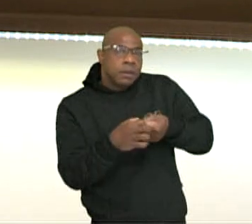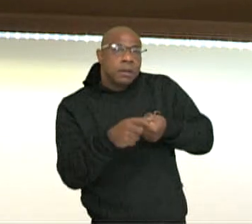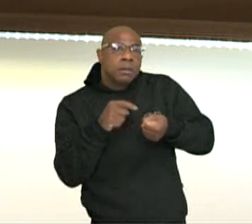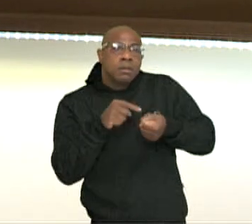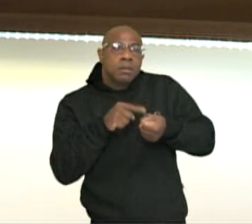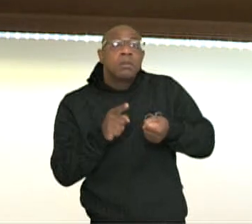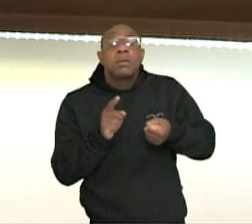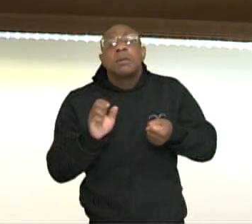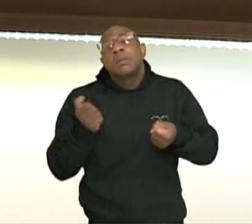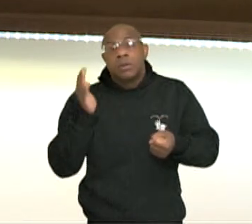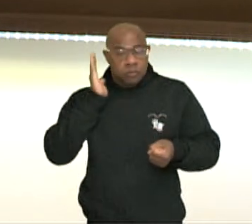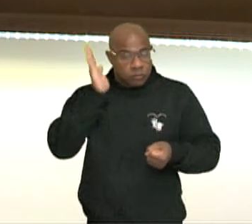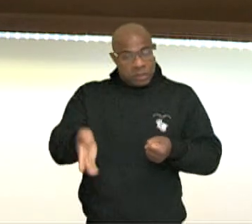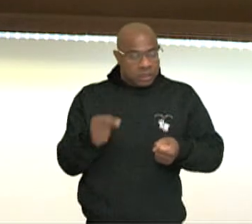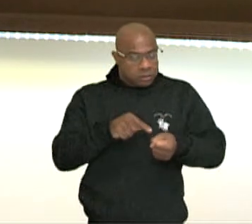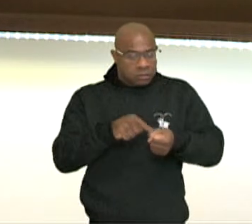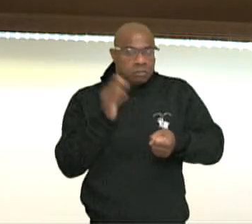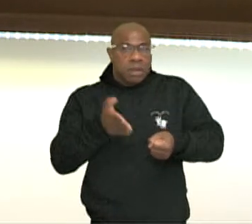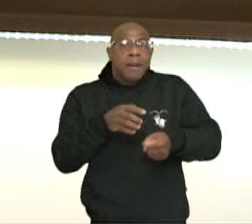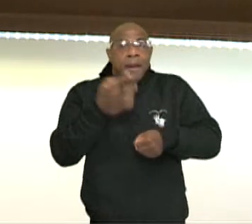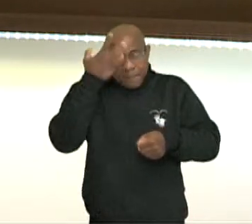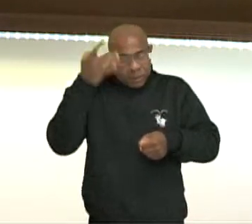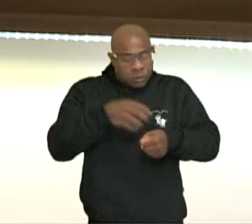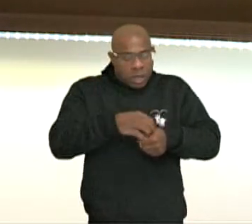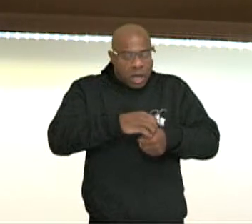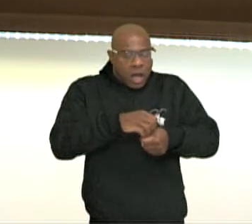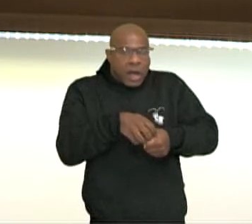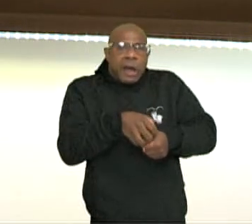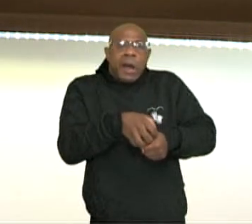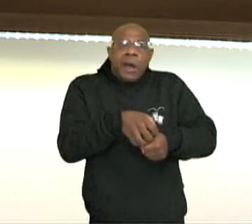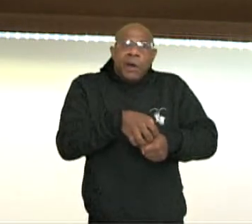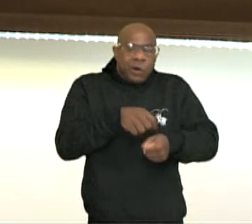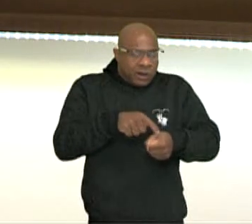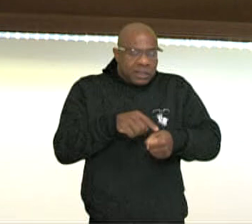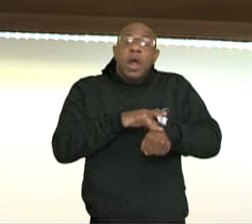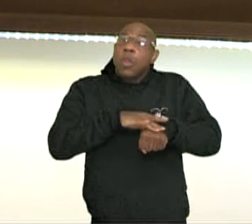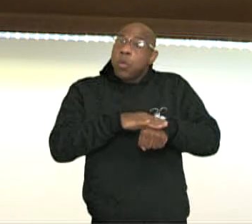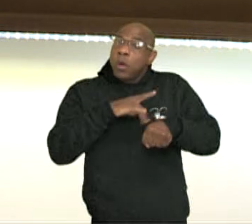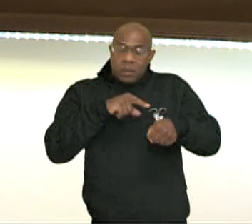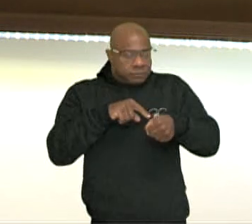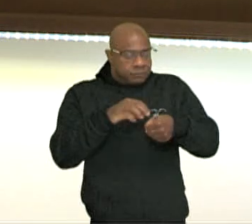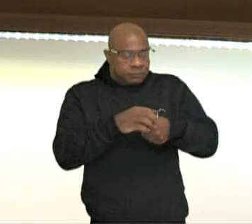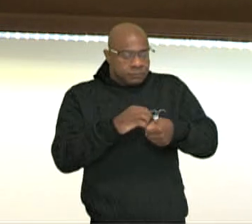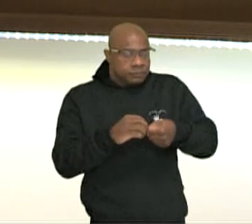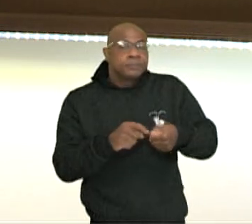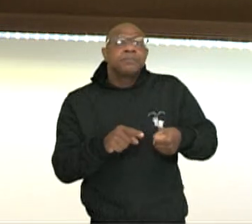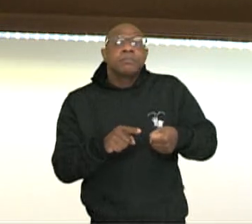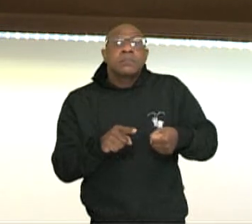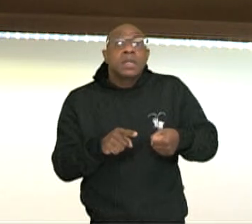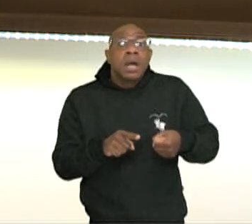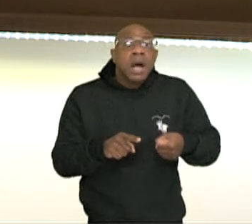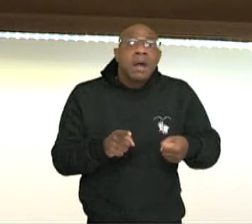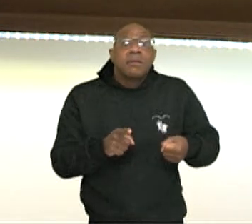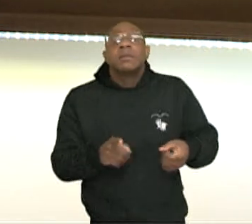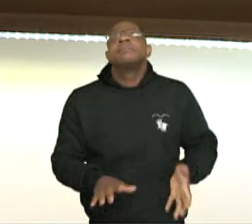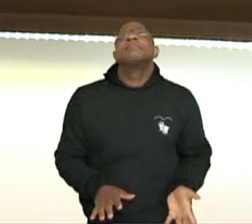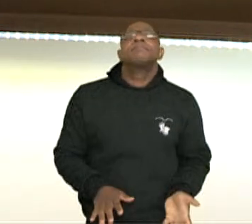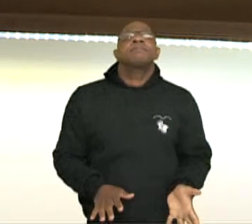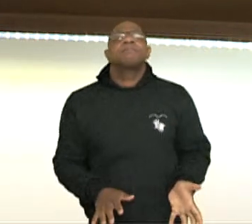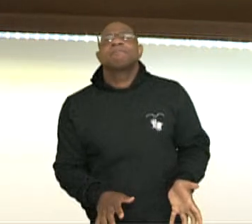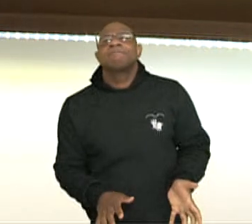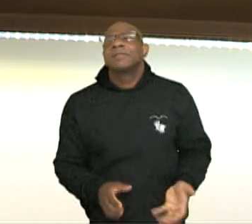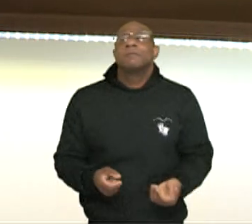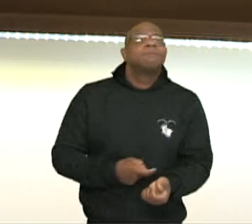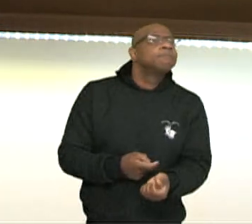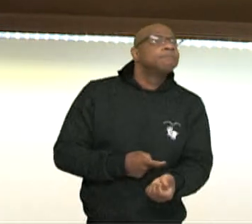né, ocorre ali da pessoa coça a região infectada, sem querer, sem pensar, já passou aquele